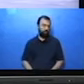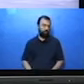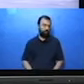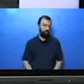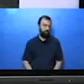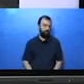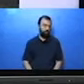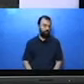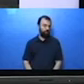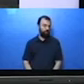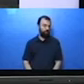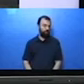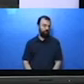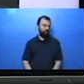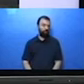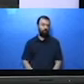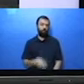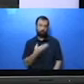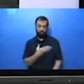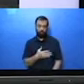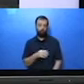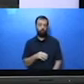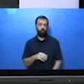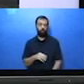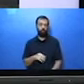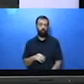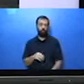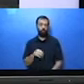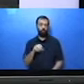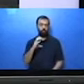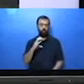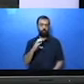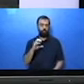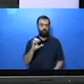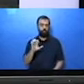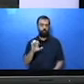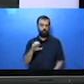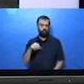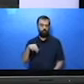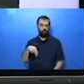Sudeste. Planalto Central. Ele está localizado nas